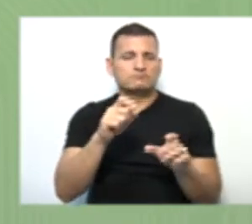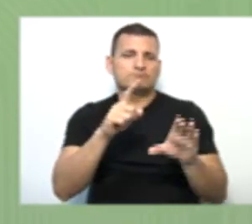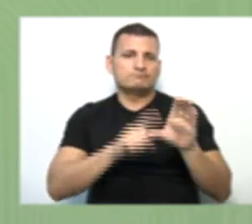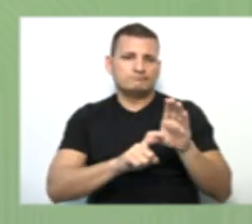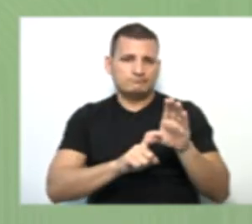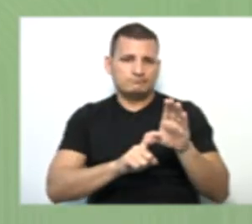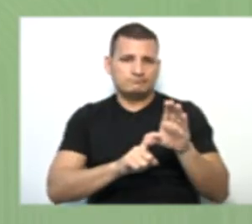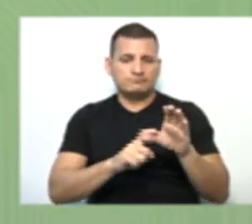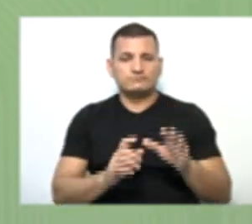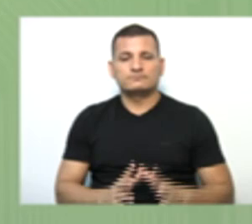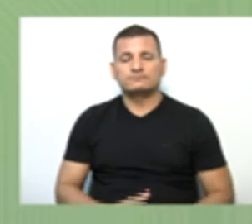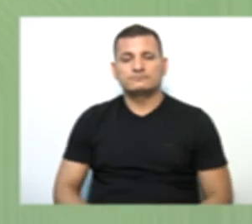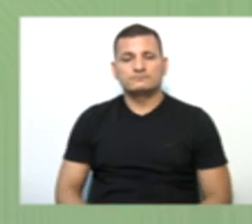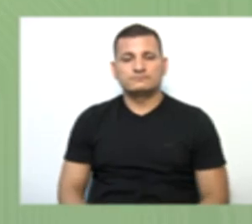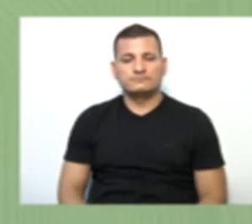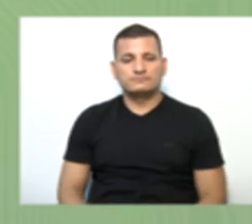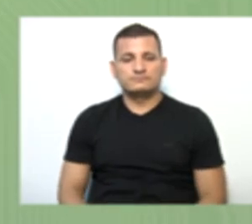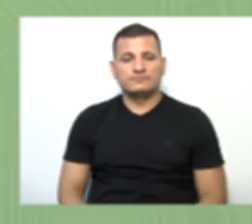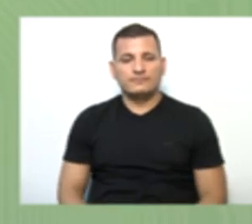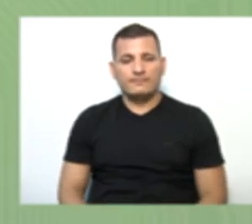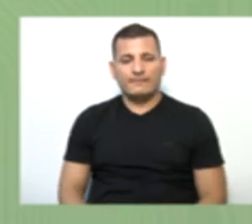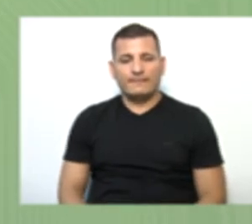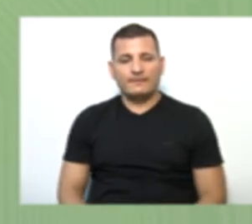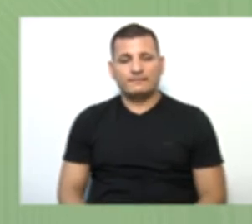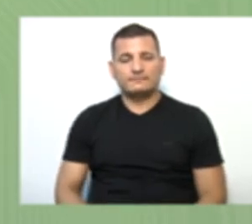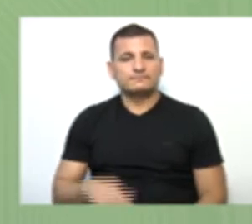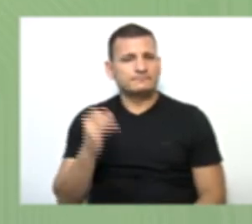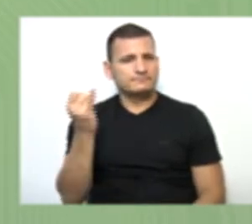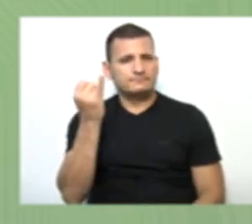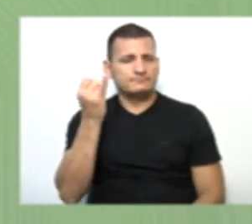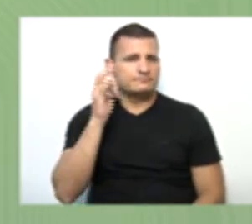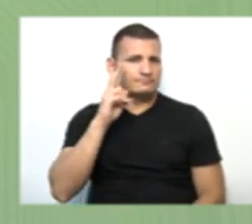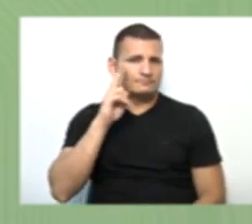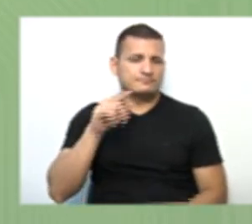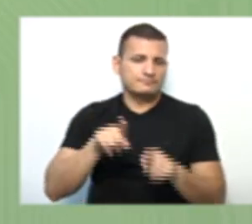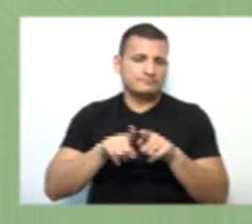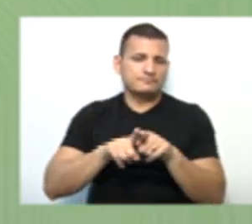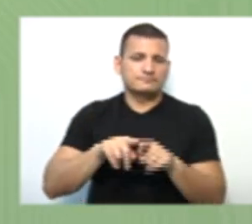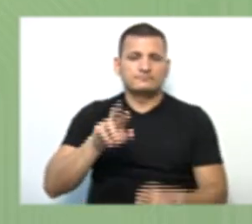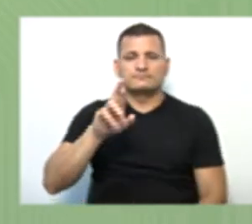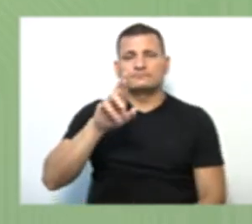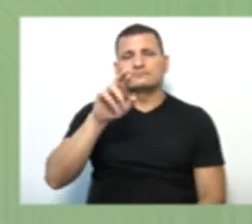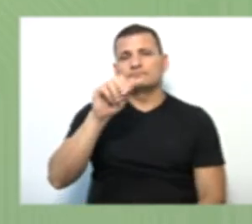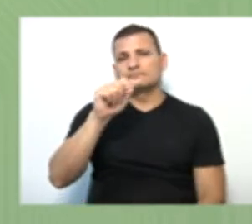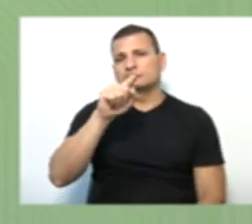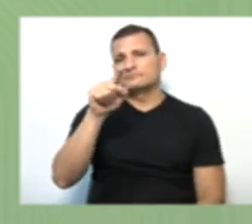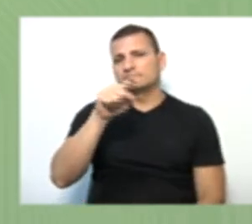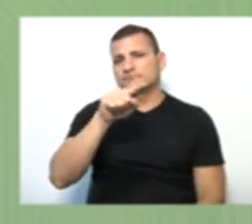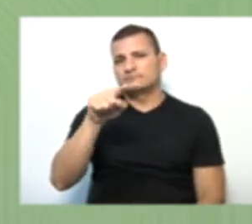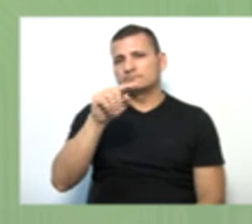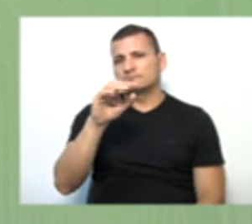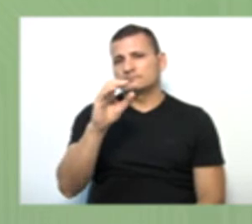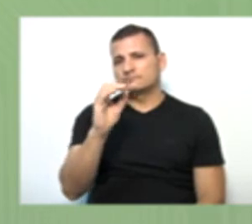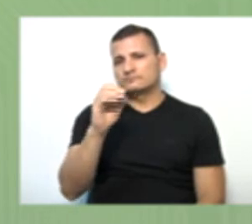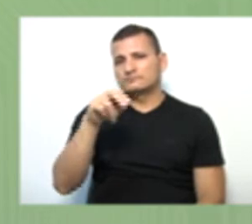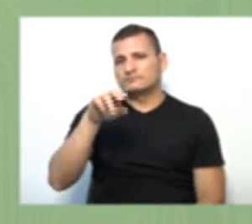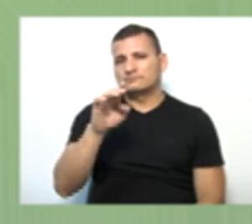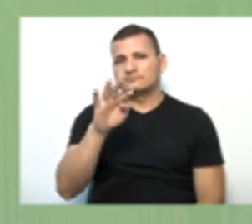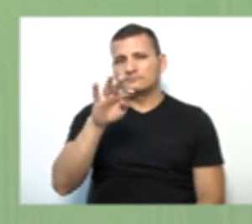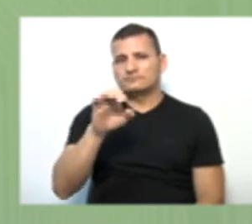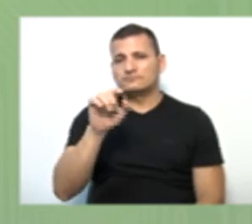É importante ressaltar aí, né, professora, que o razonete ele é um modelo, uma representação gráfica